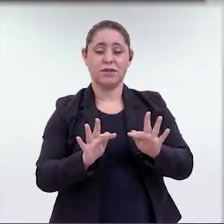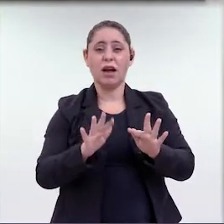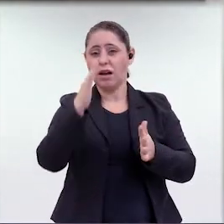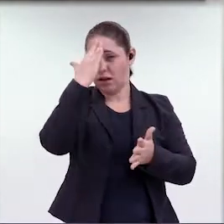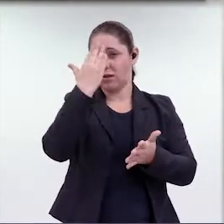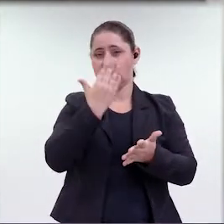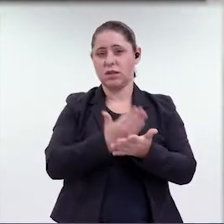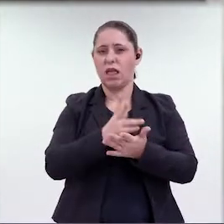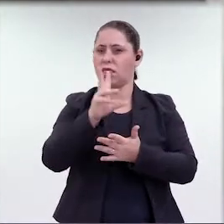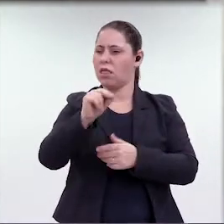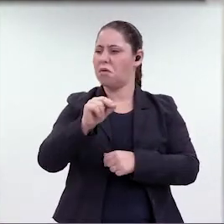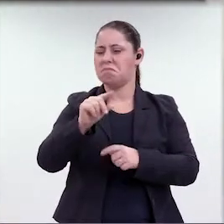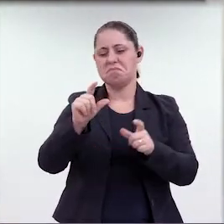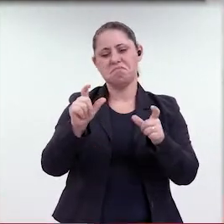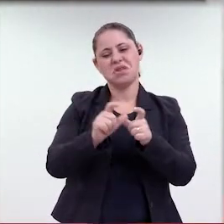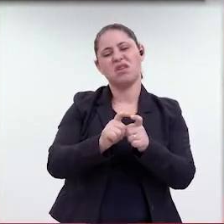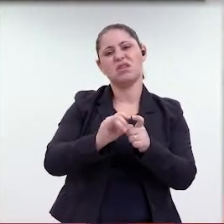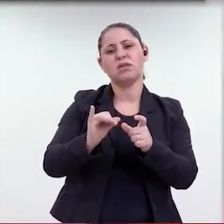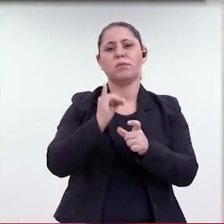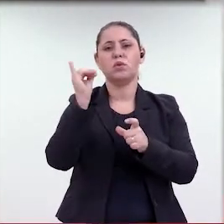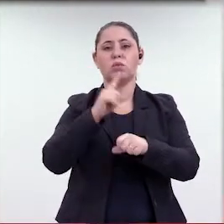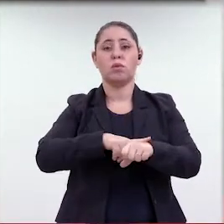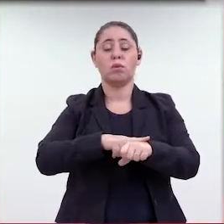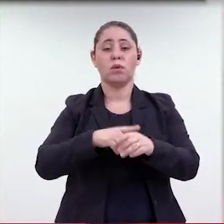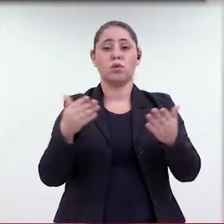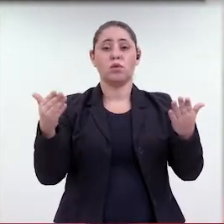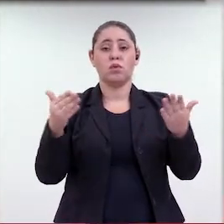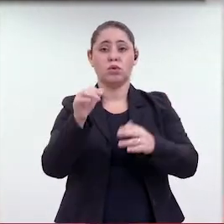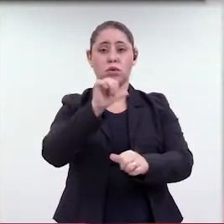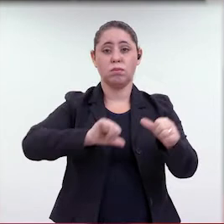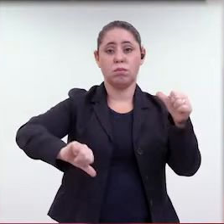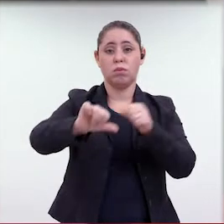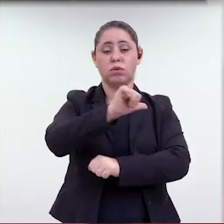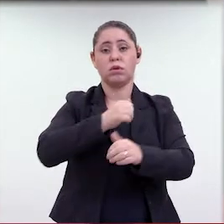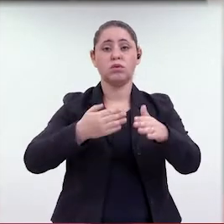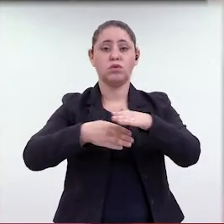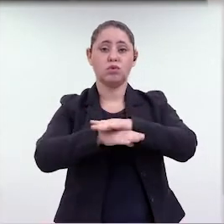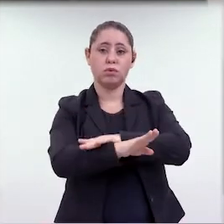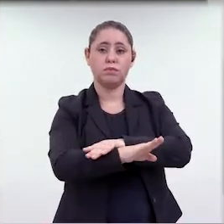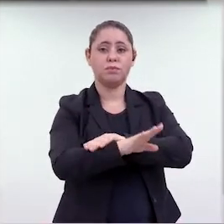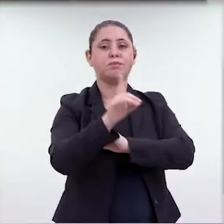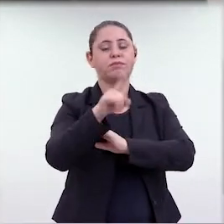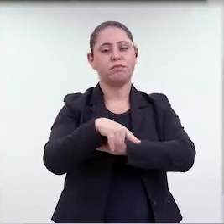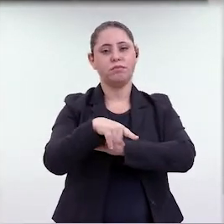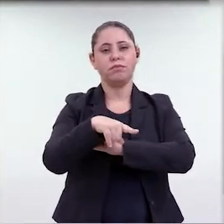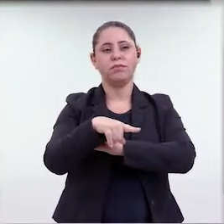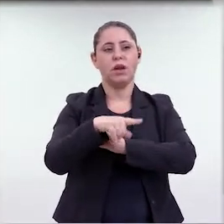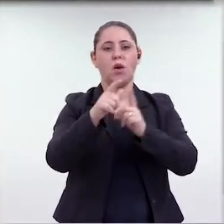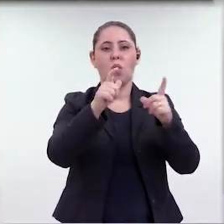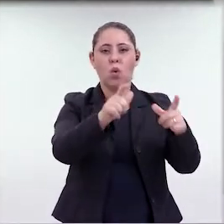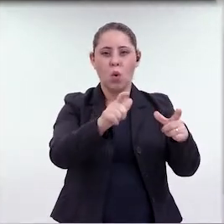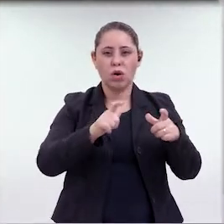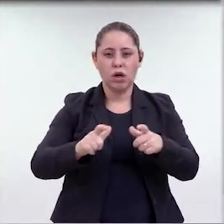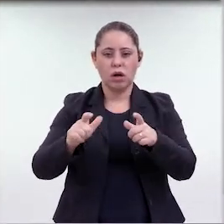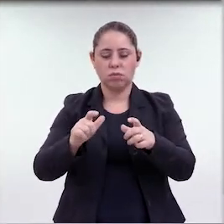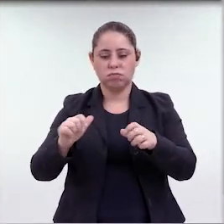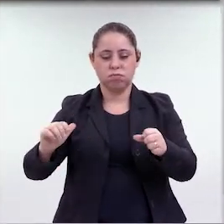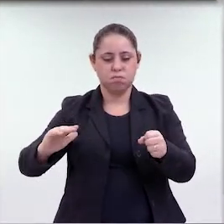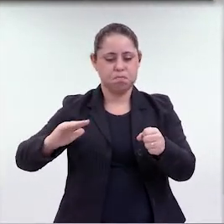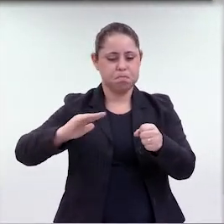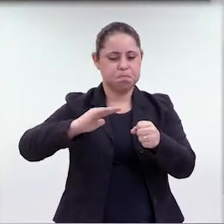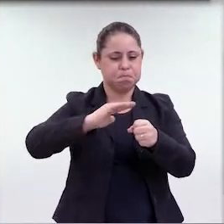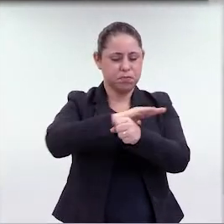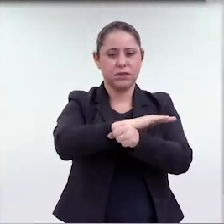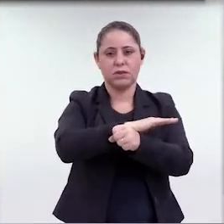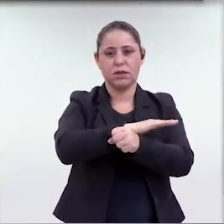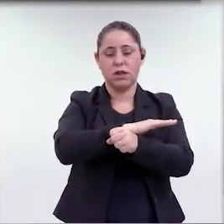menos importante num momento como esse, também de mudanças de hábitos, é a respeito dos locais lotados. A gente vai começar a evitar